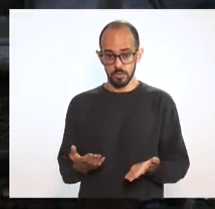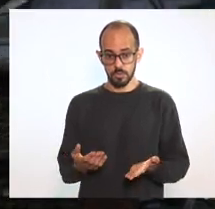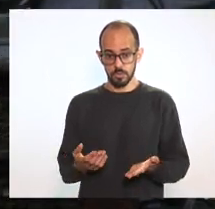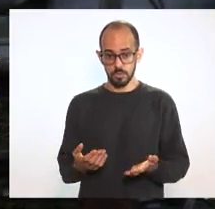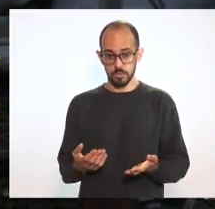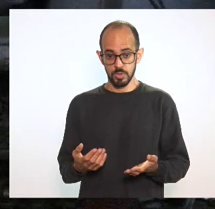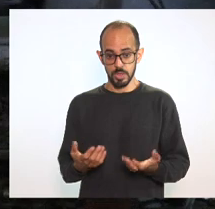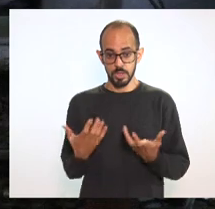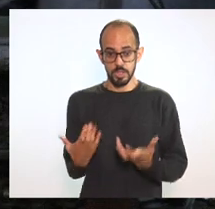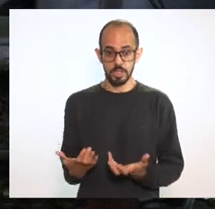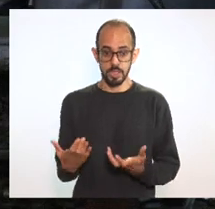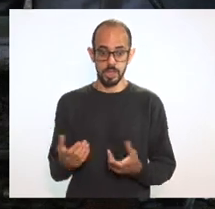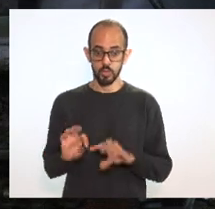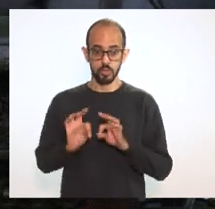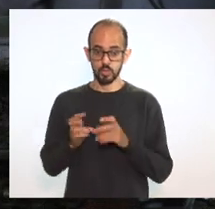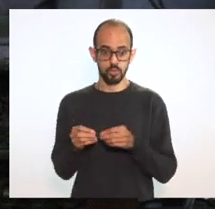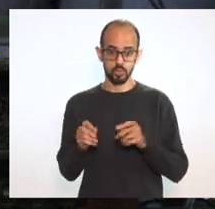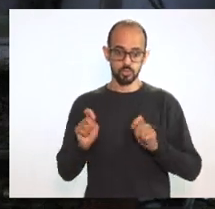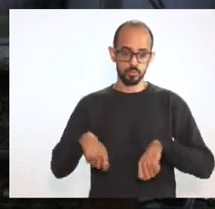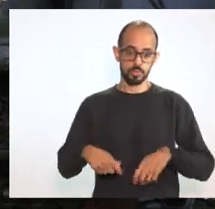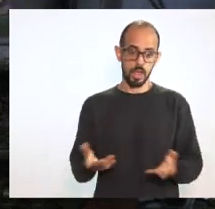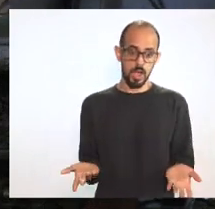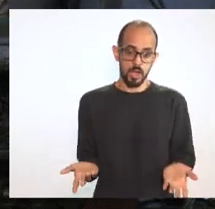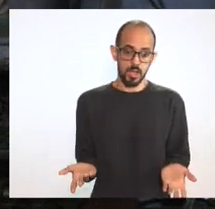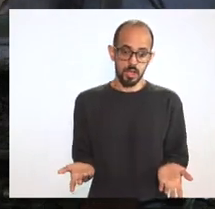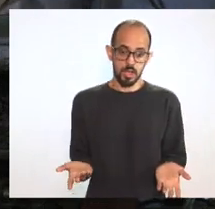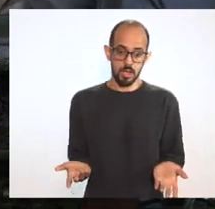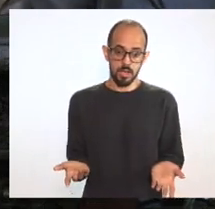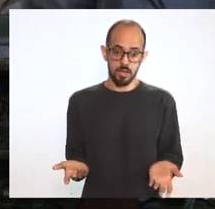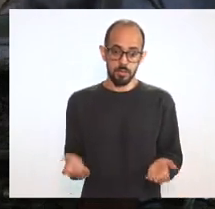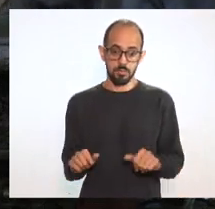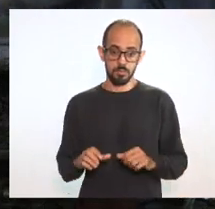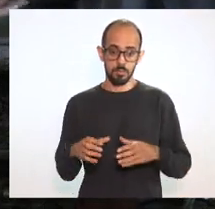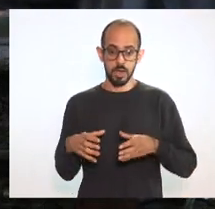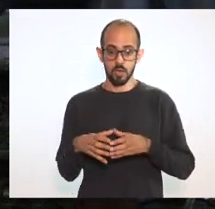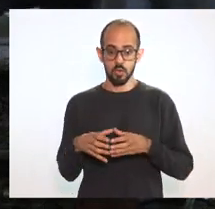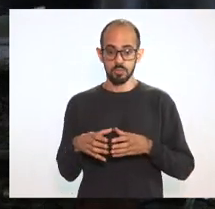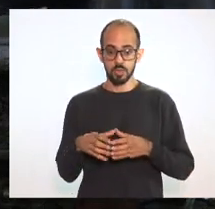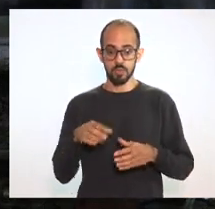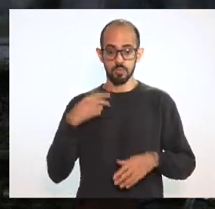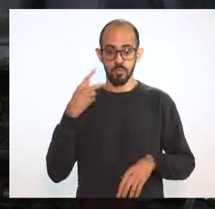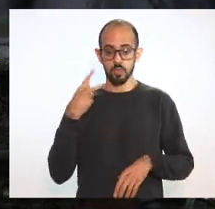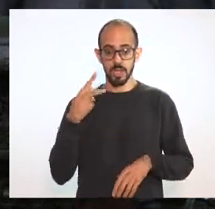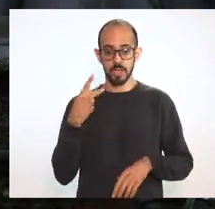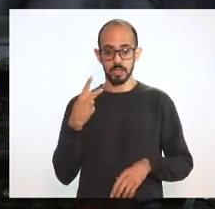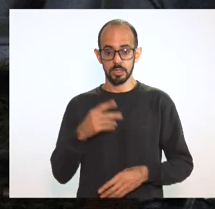Não, ele quer tudo, aí não dá. Pela Comissão de Economia, deputado Valdec Carneiro.